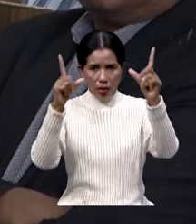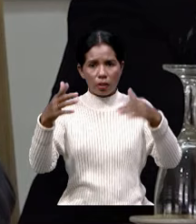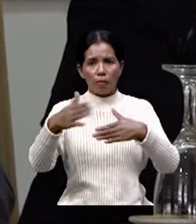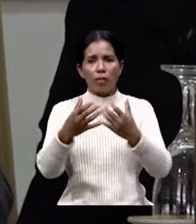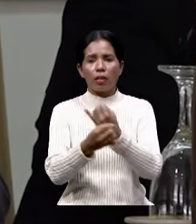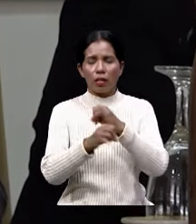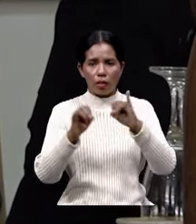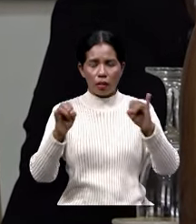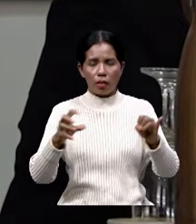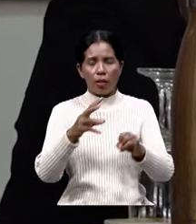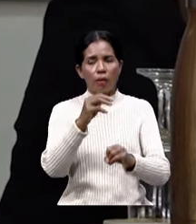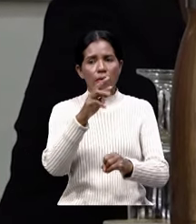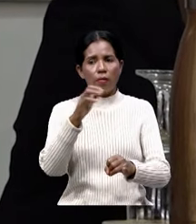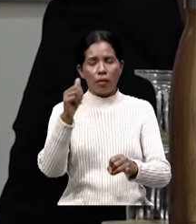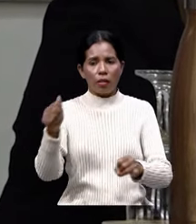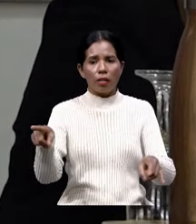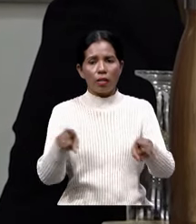lder nasional maror